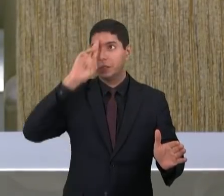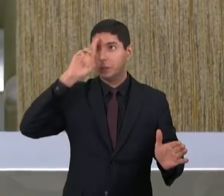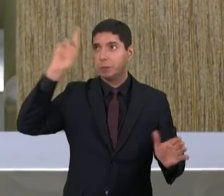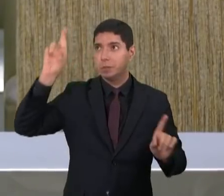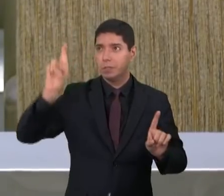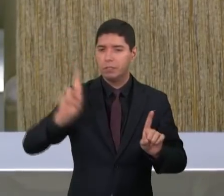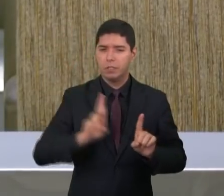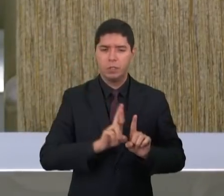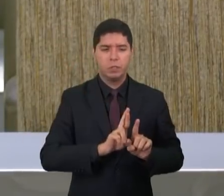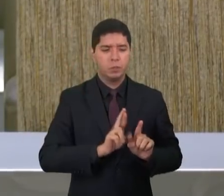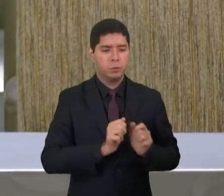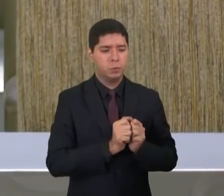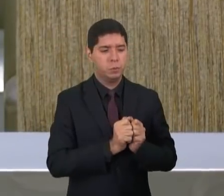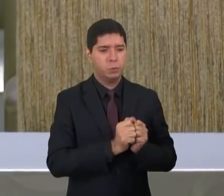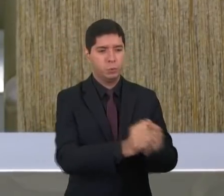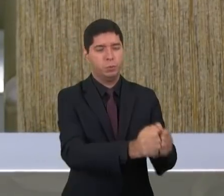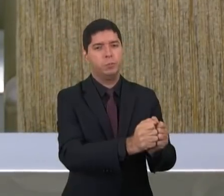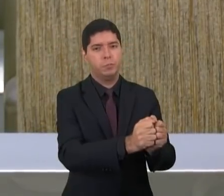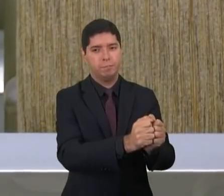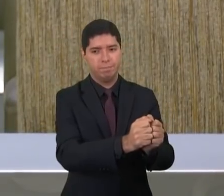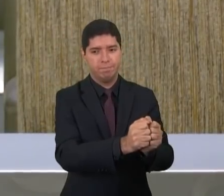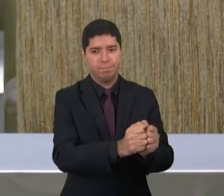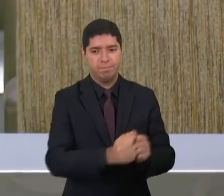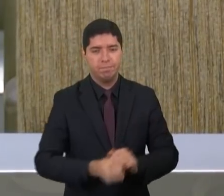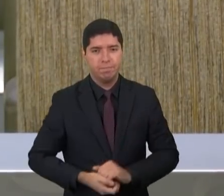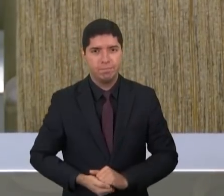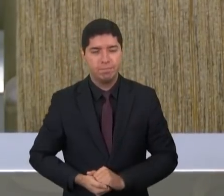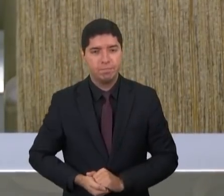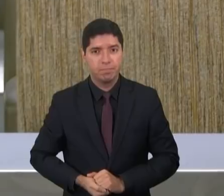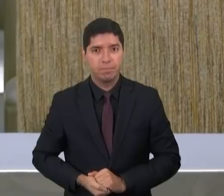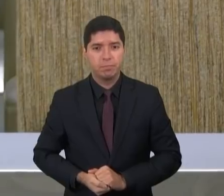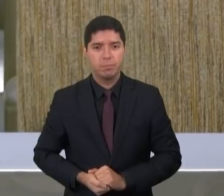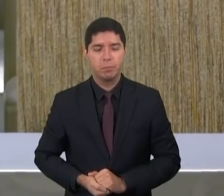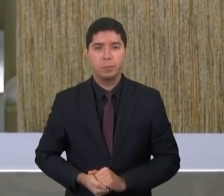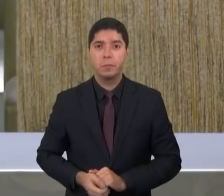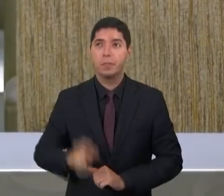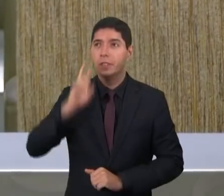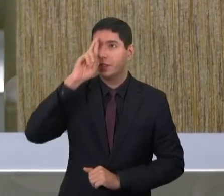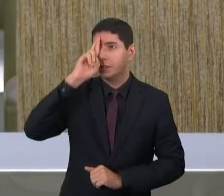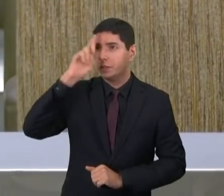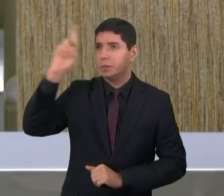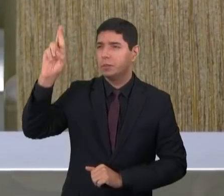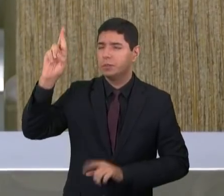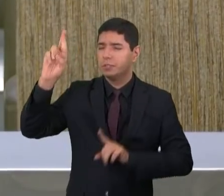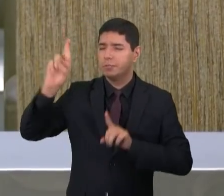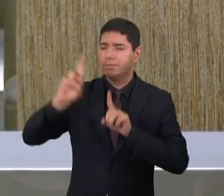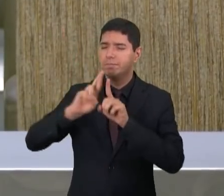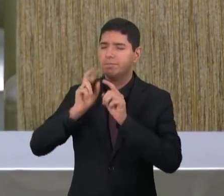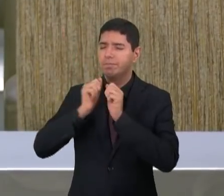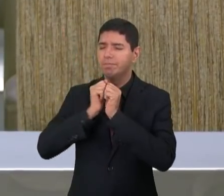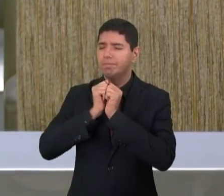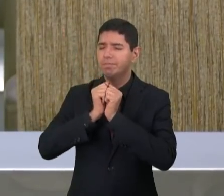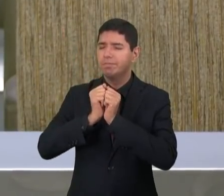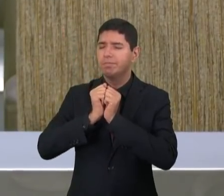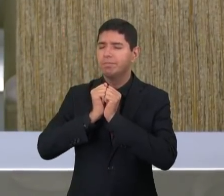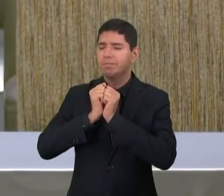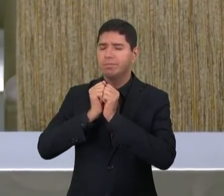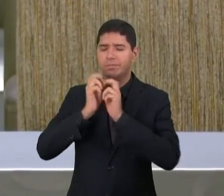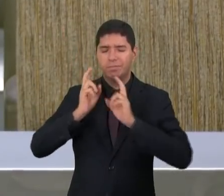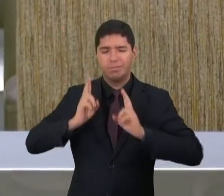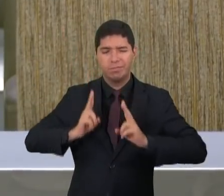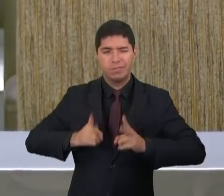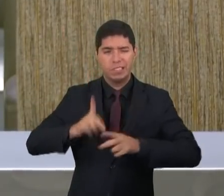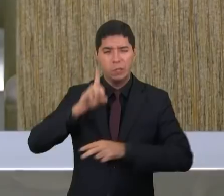tu estás comigo. Porque tu estás do meu lado. Se Deus